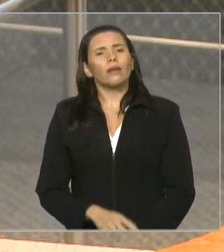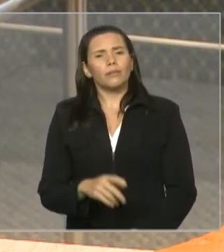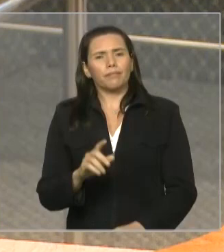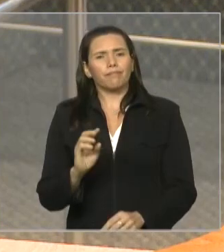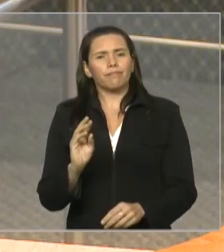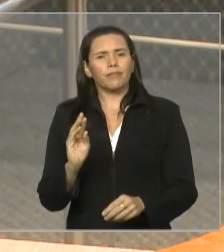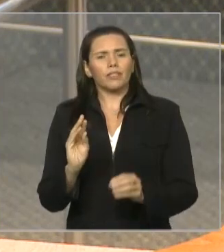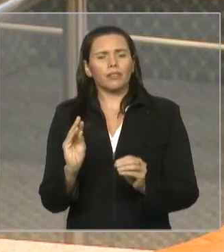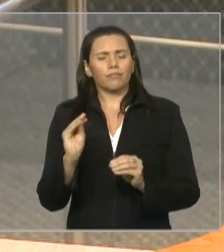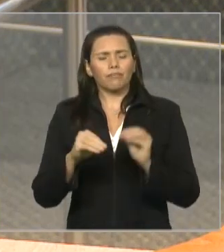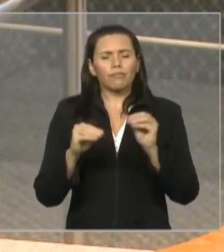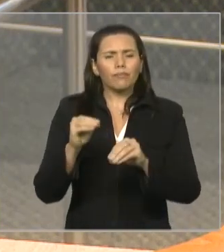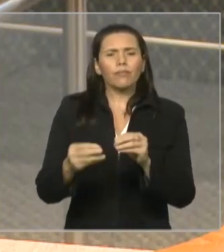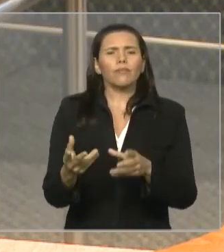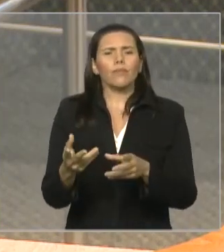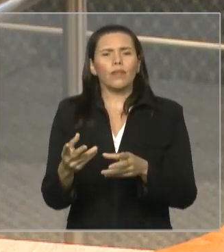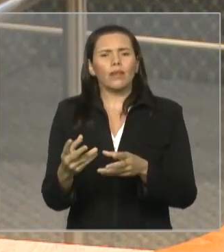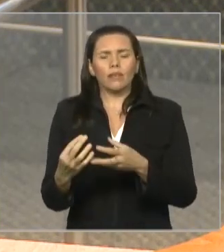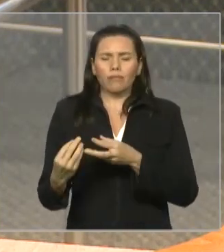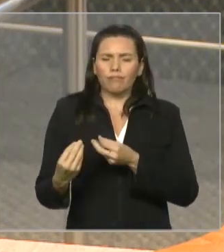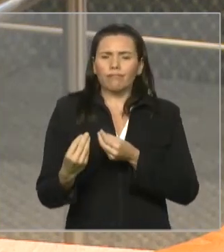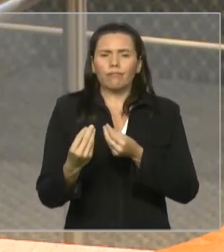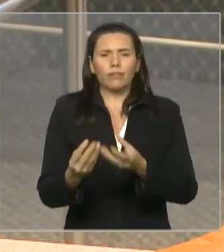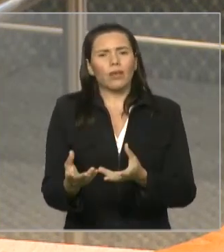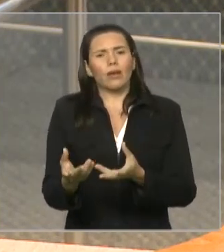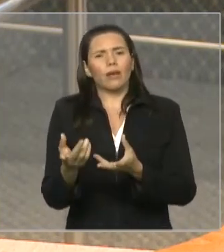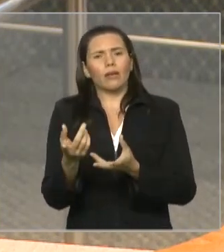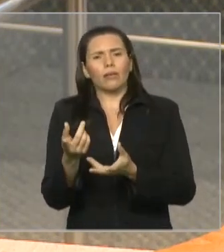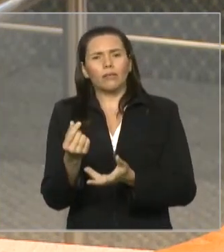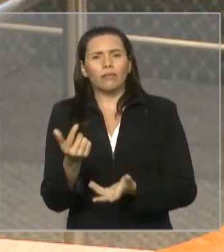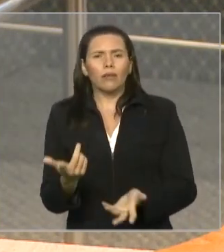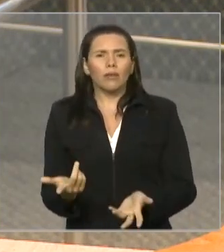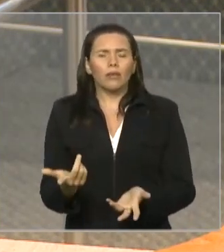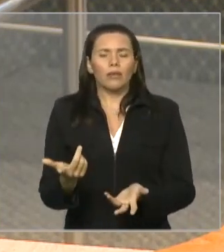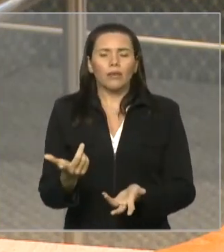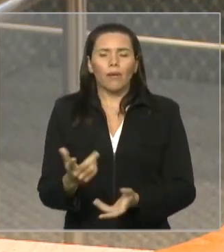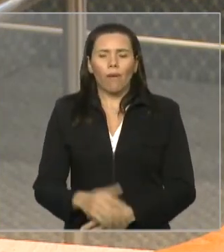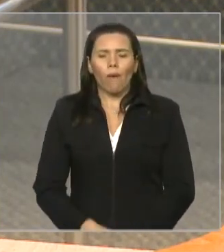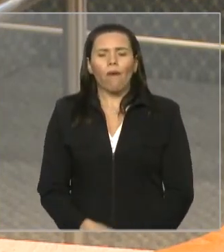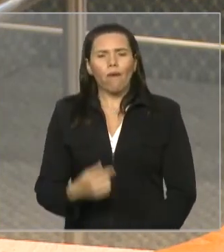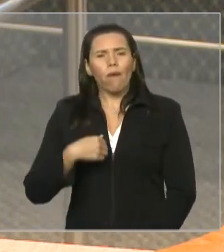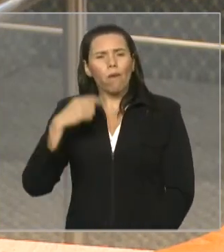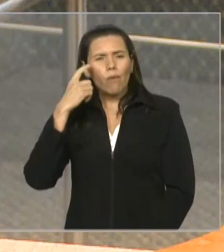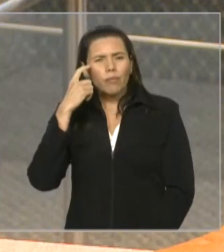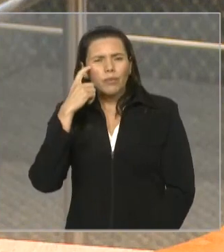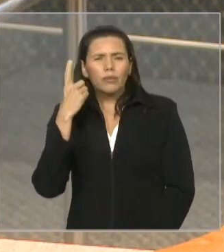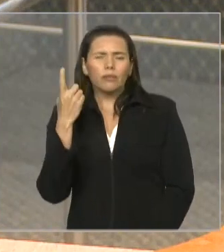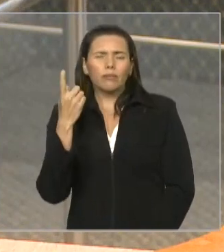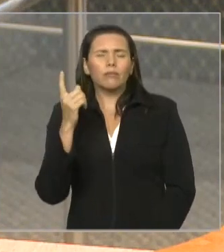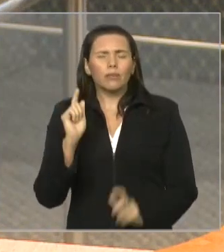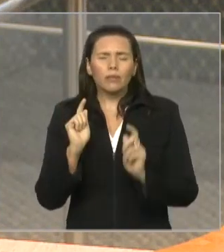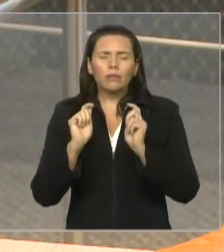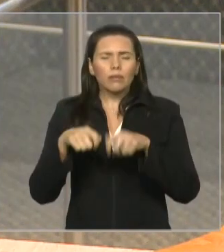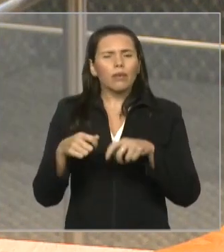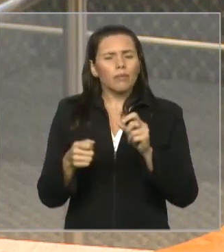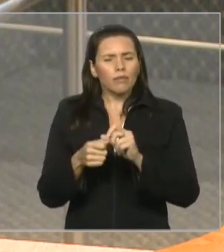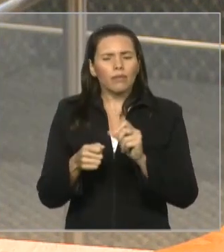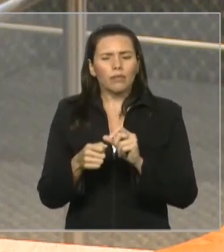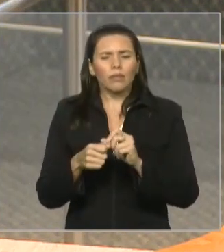e tem de fato, um custo muito pequeno para ser executado e colocar esse benefício a toda a população.